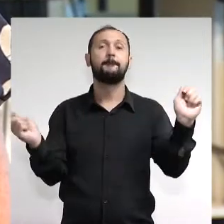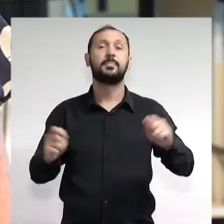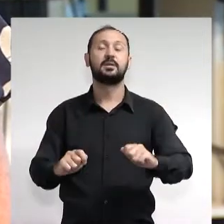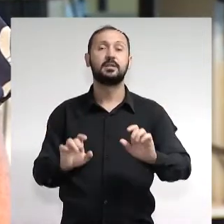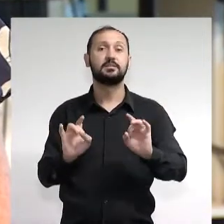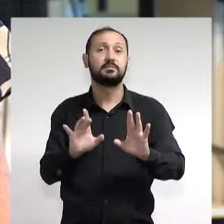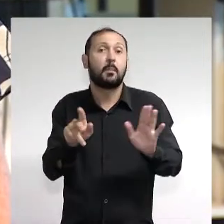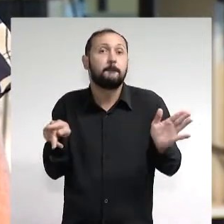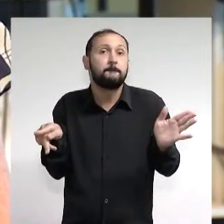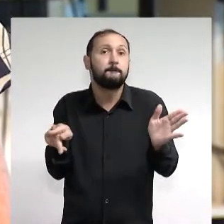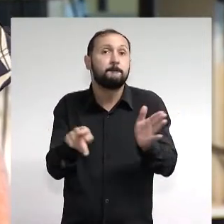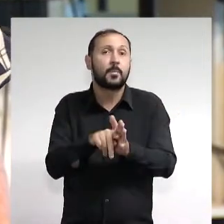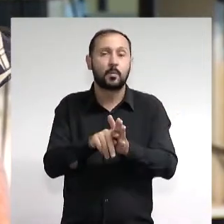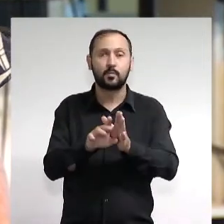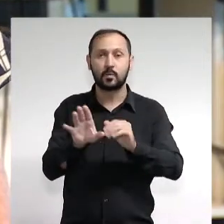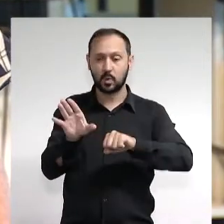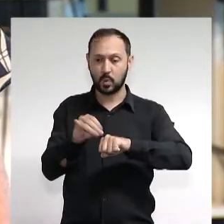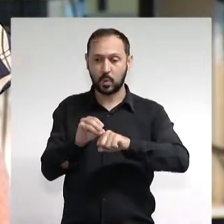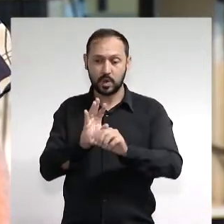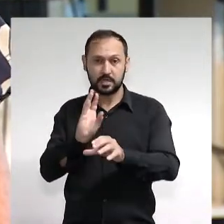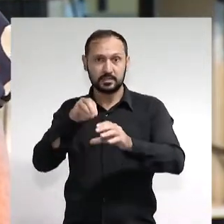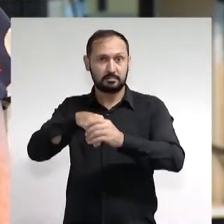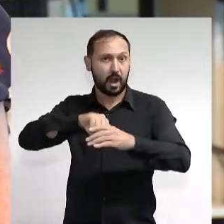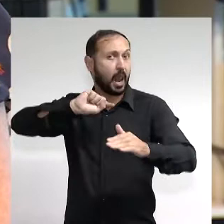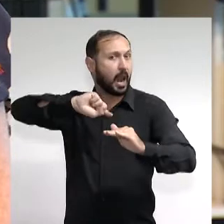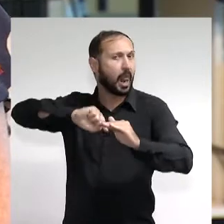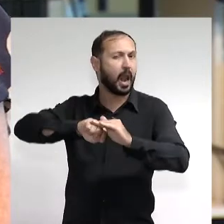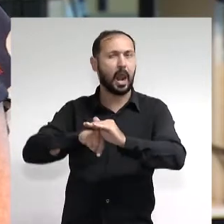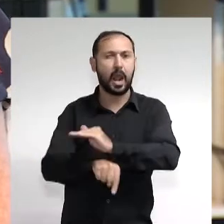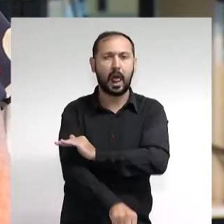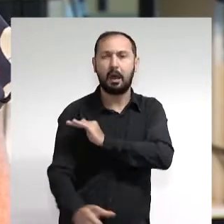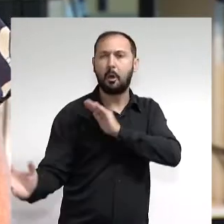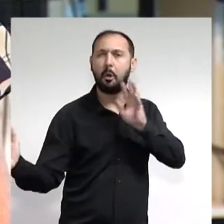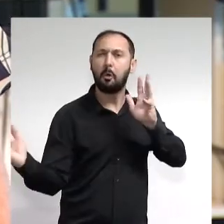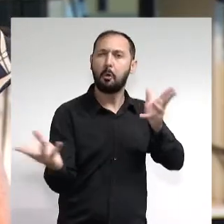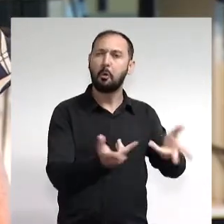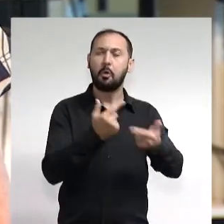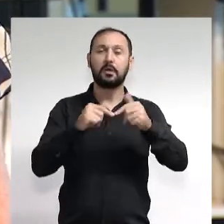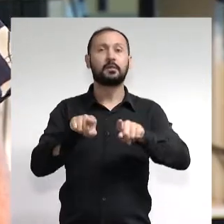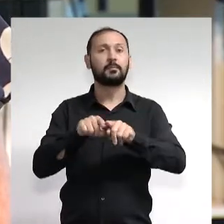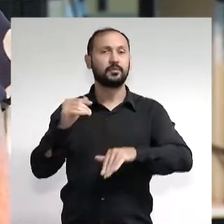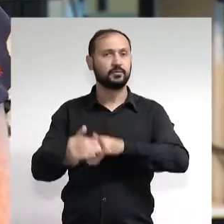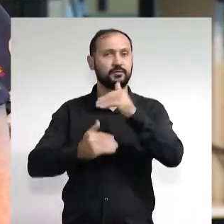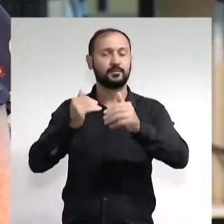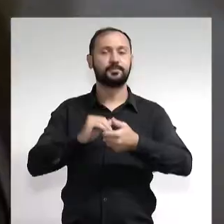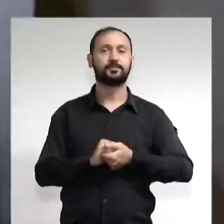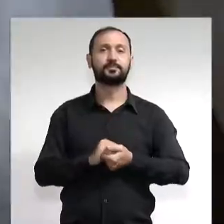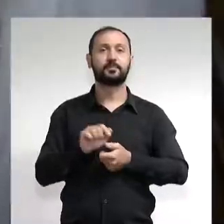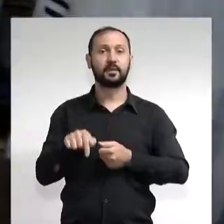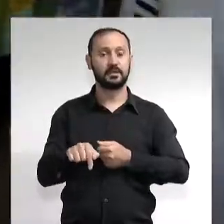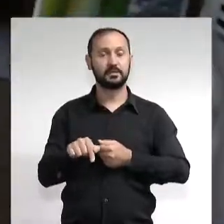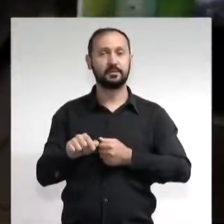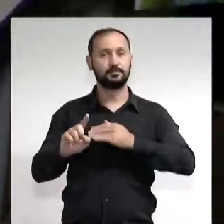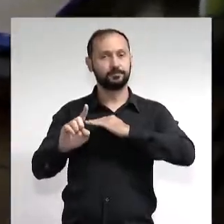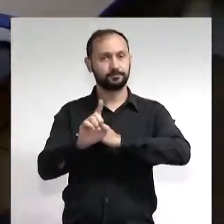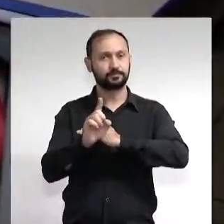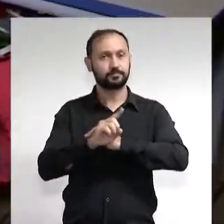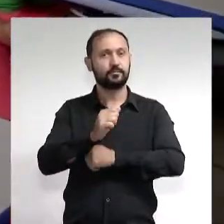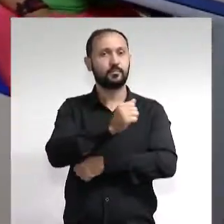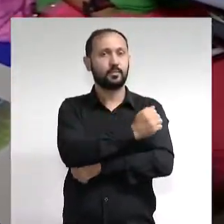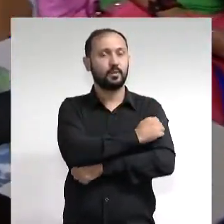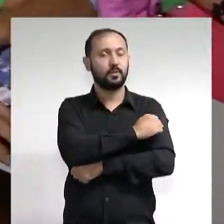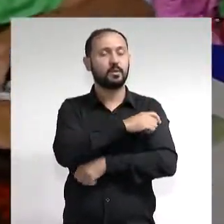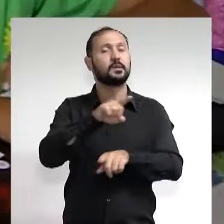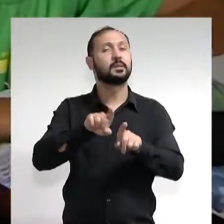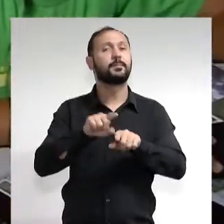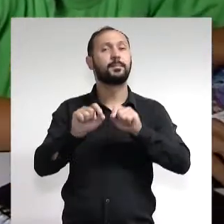habilidades específicas em uma determinada área do conhecimento e do desenvolvimento do aluno. O mesmo tratamento aos estudantes